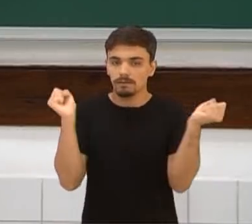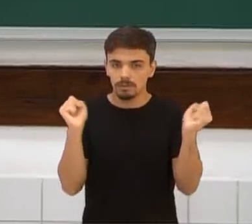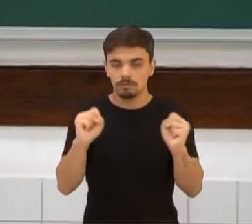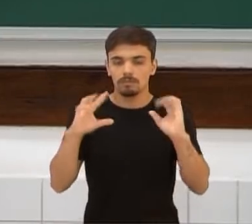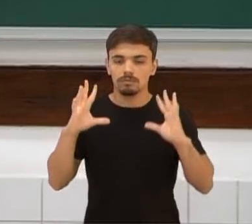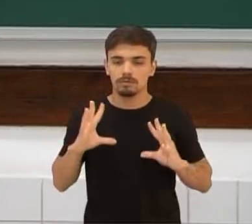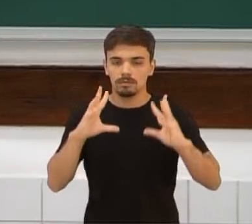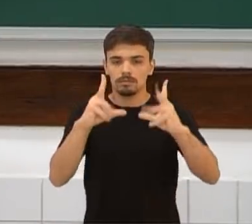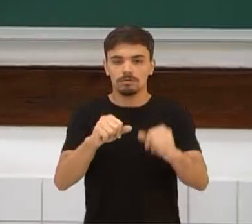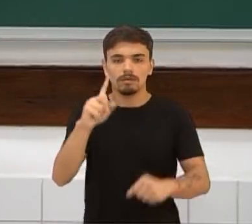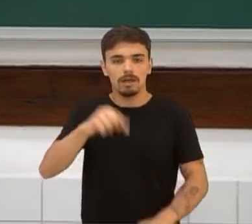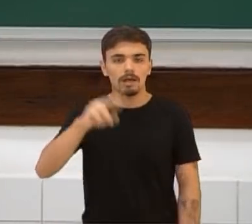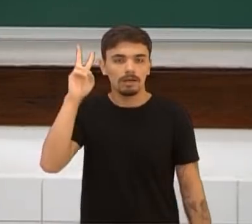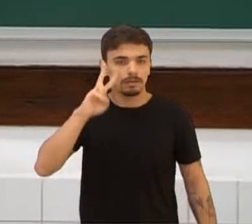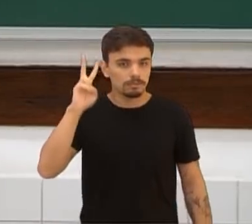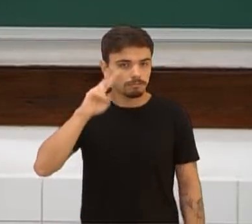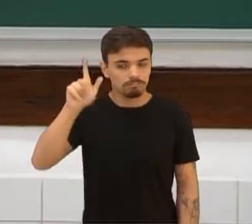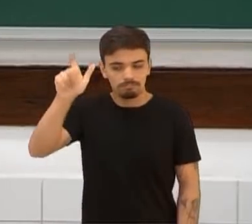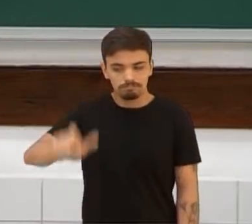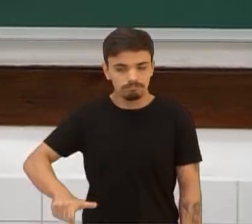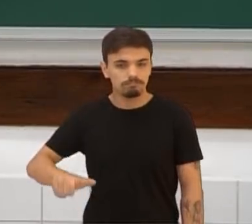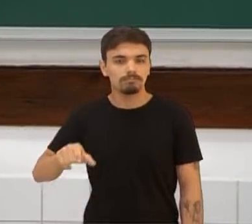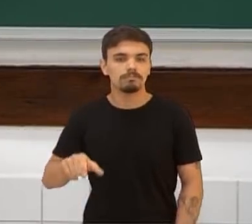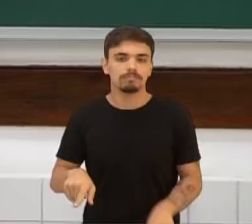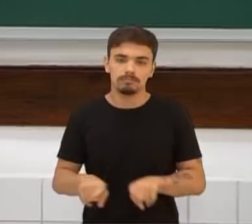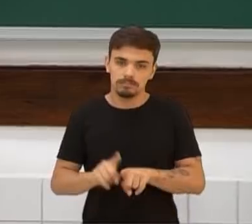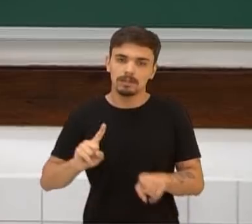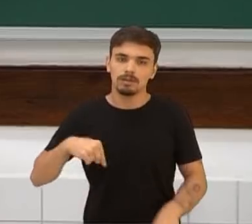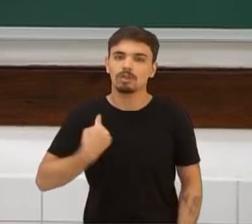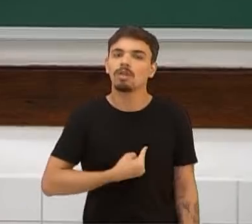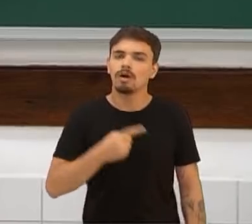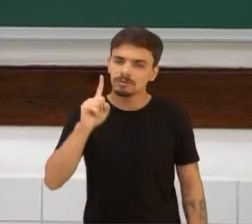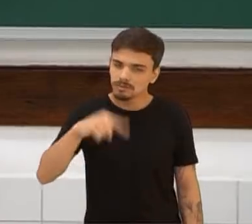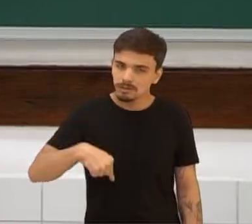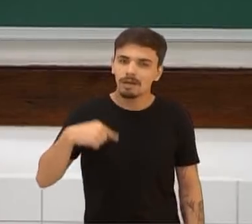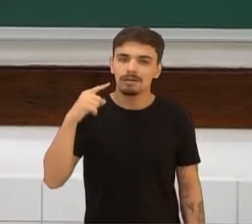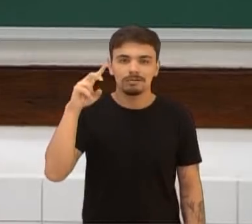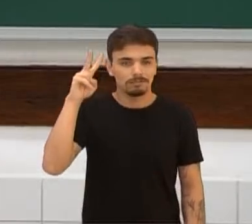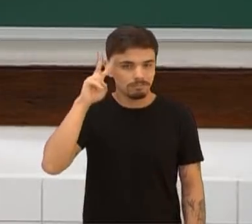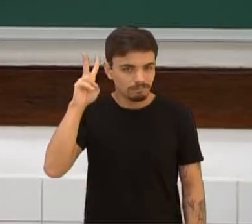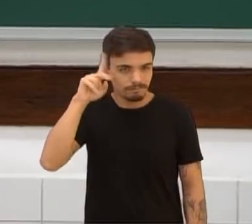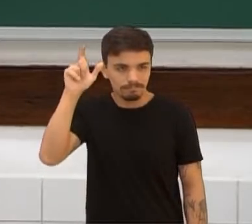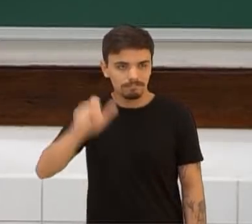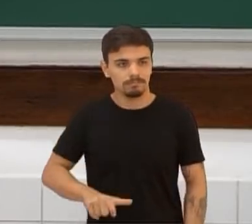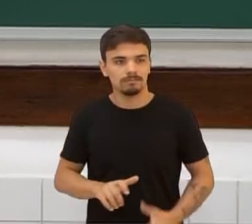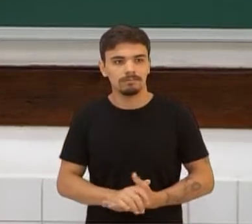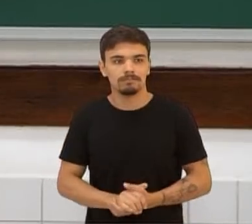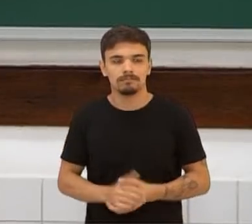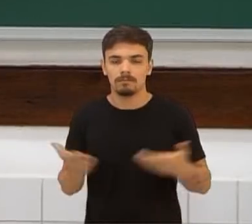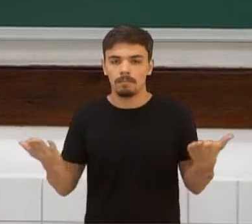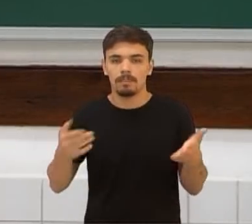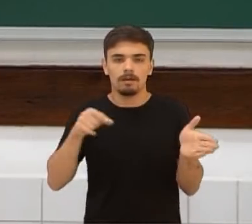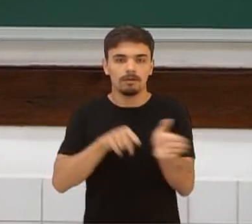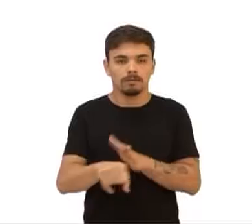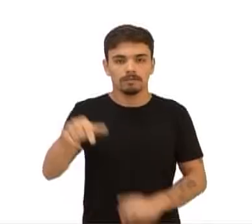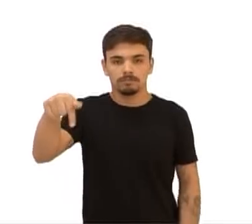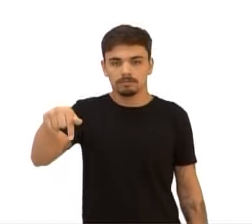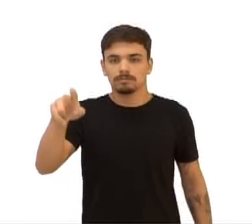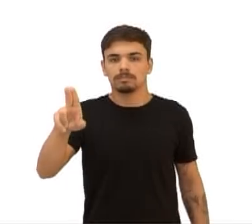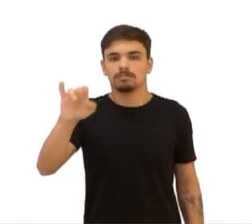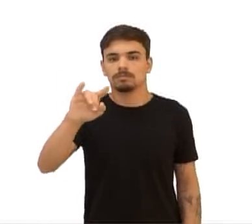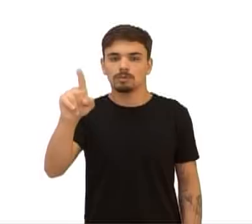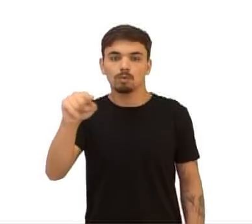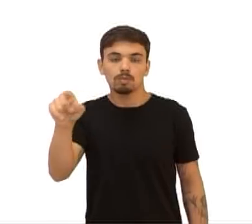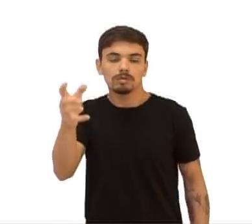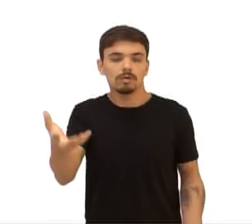eles são sujeitos históricos. Nós somos sujeitos históricos. Chegamos aqui no nosso quiz.